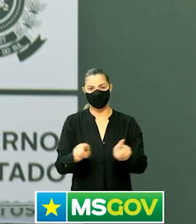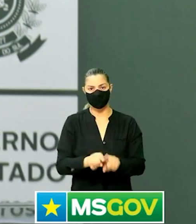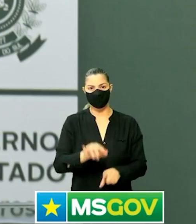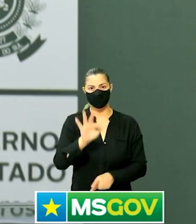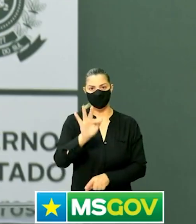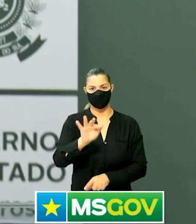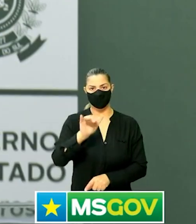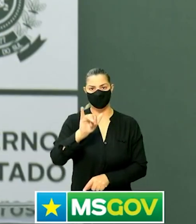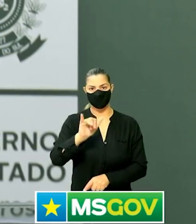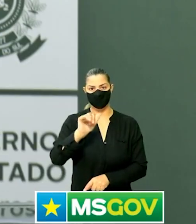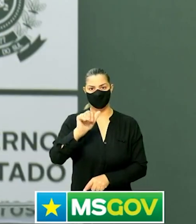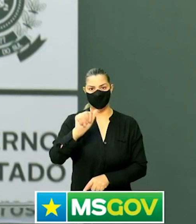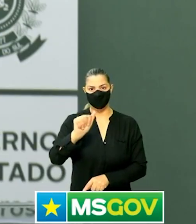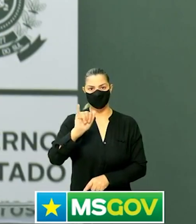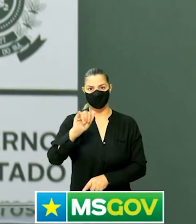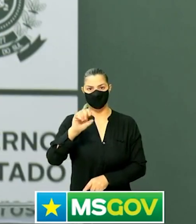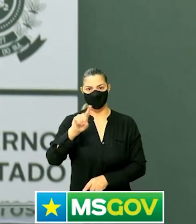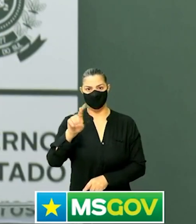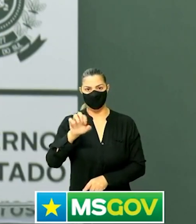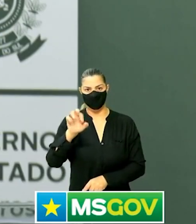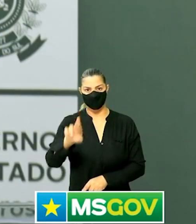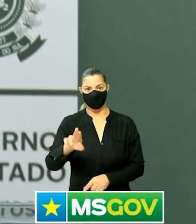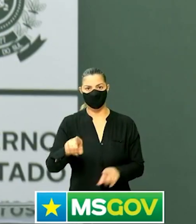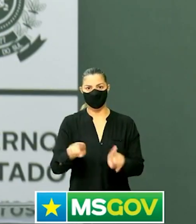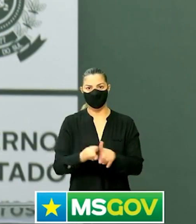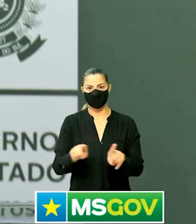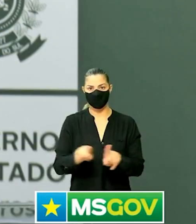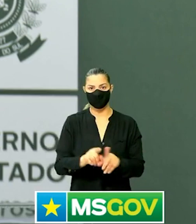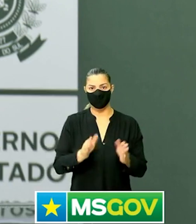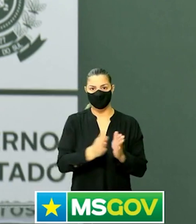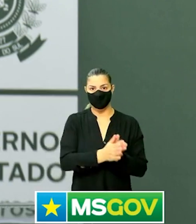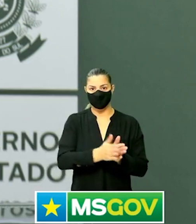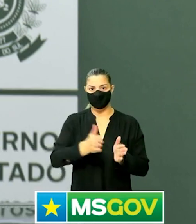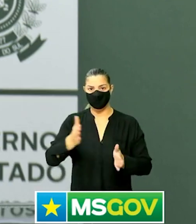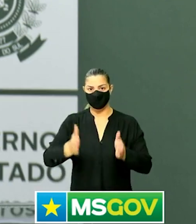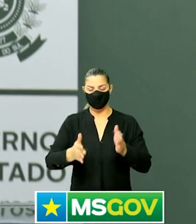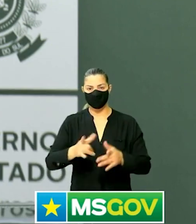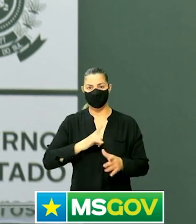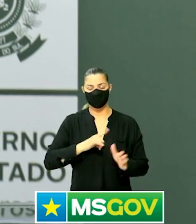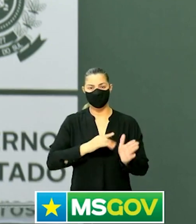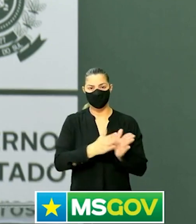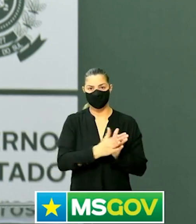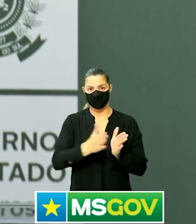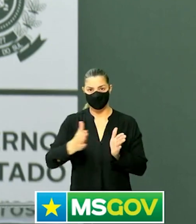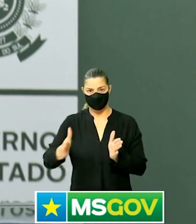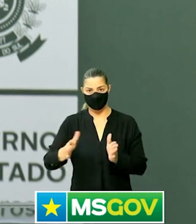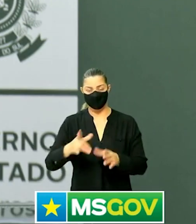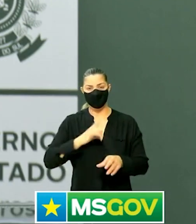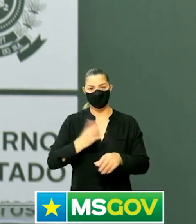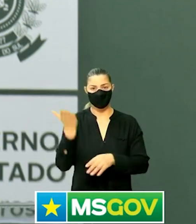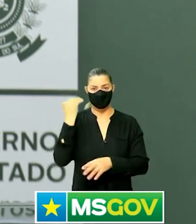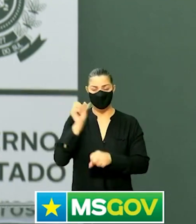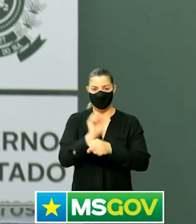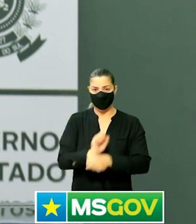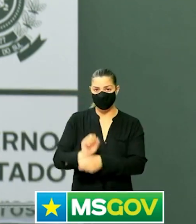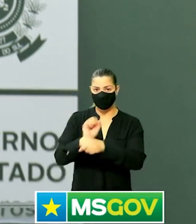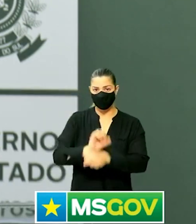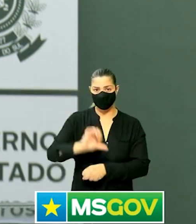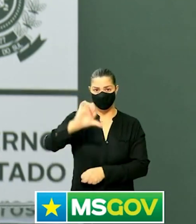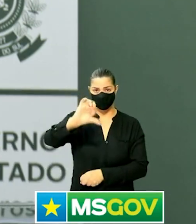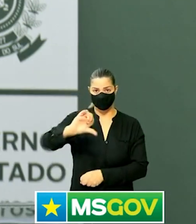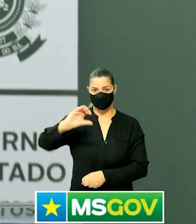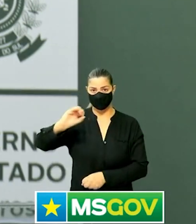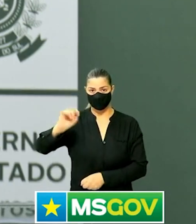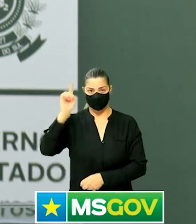o estado a gente tá importando o aprazamento ao invés de ser de 12 semanas 90 dias como anunciado lá no